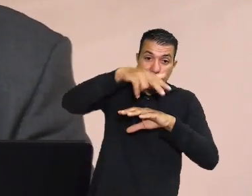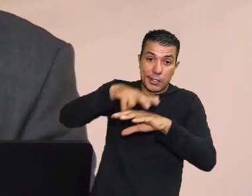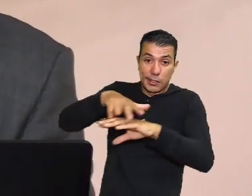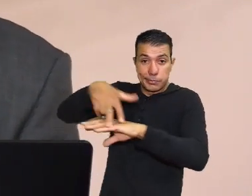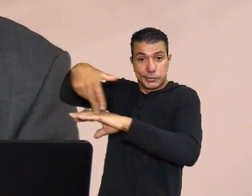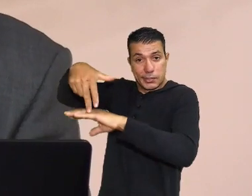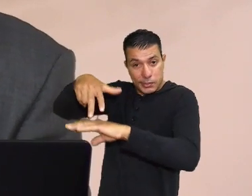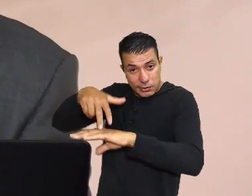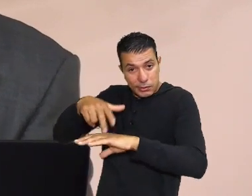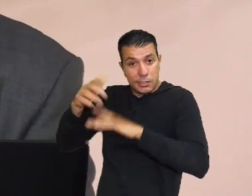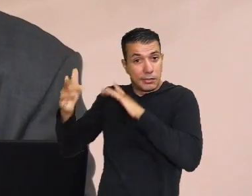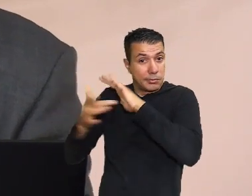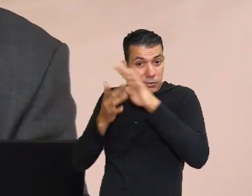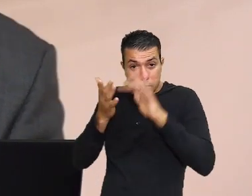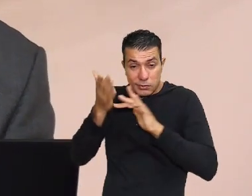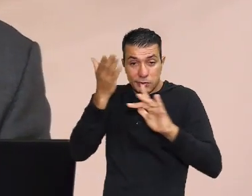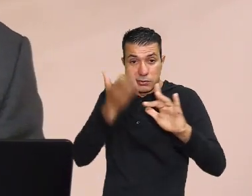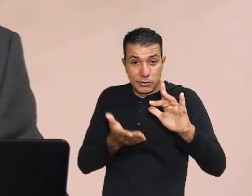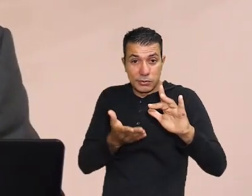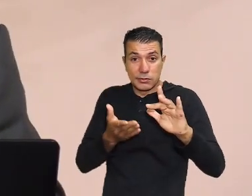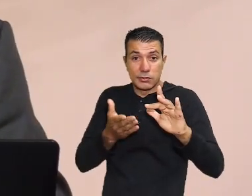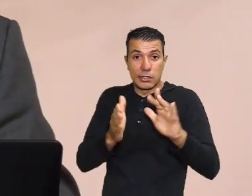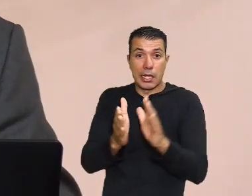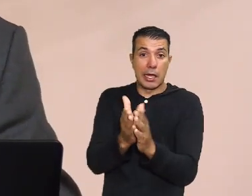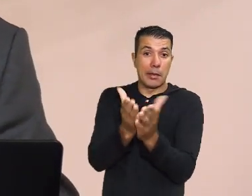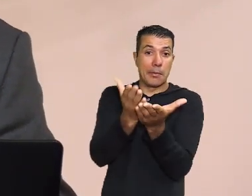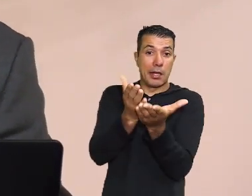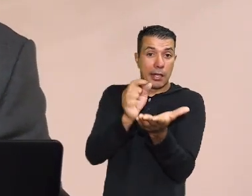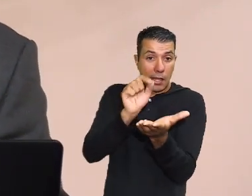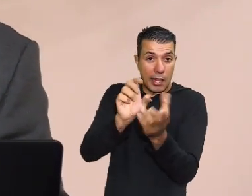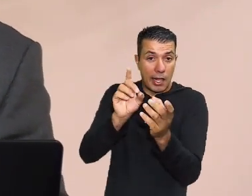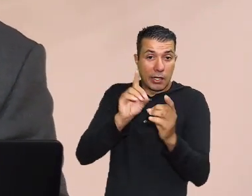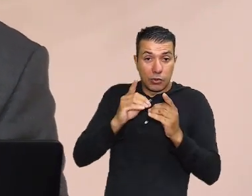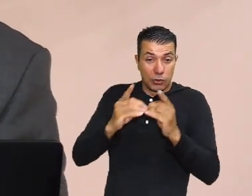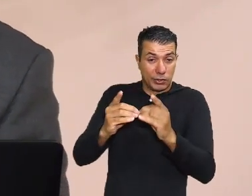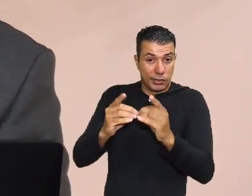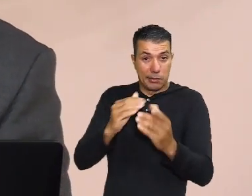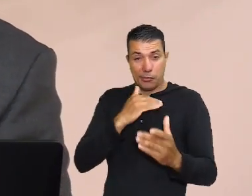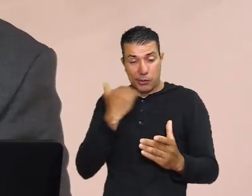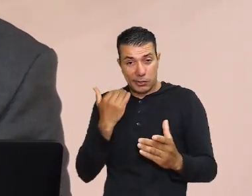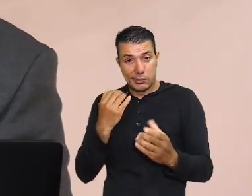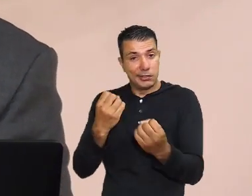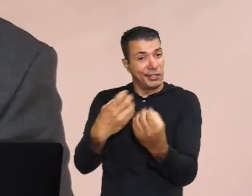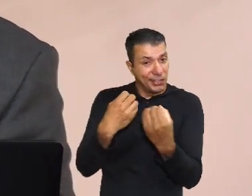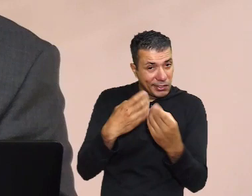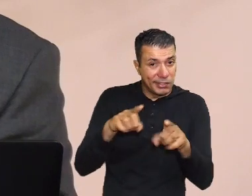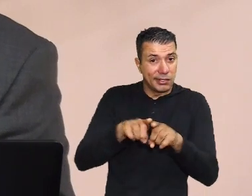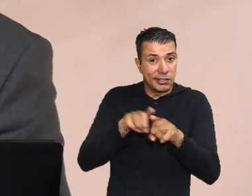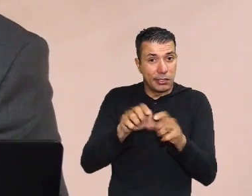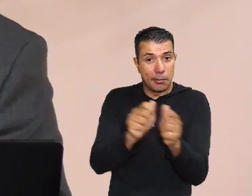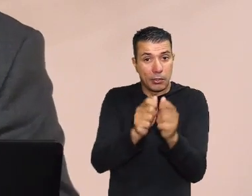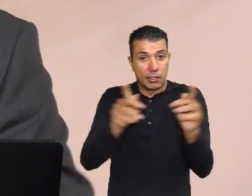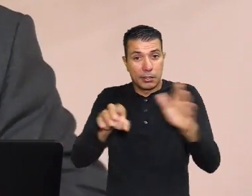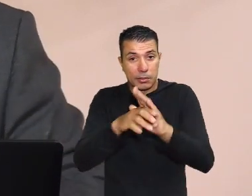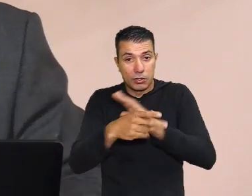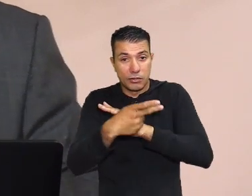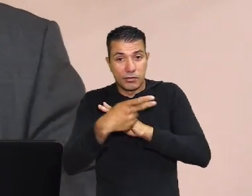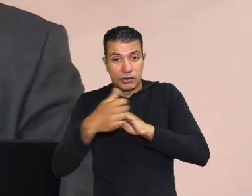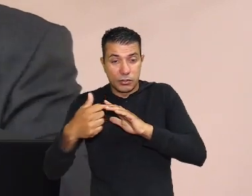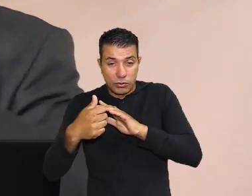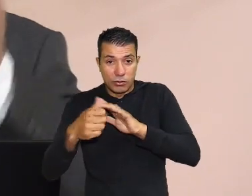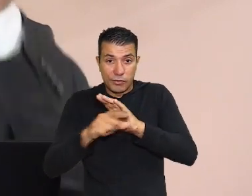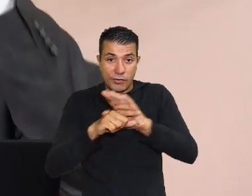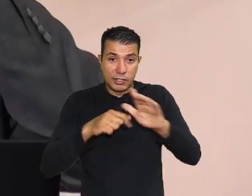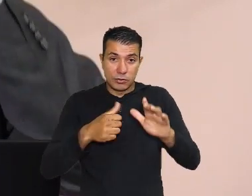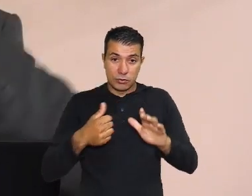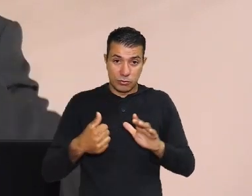promessa. É isso que ensina a doutrina da morte. Só que em Apocalipse, no capítulo 21, a partir do verso 1,